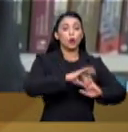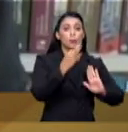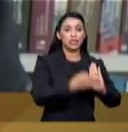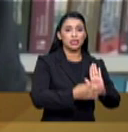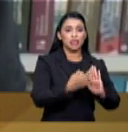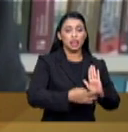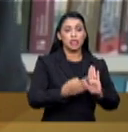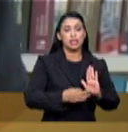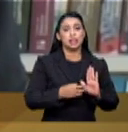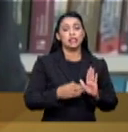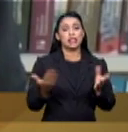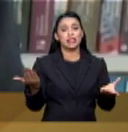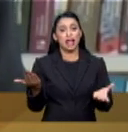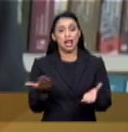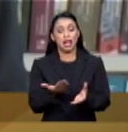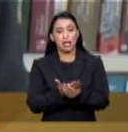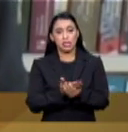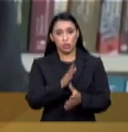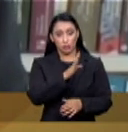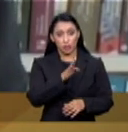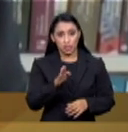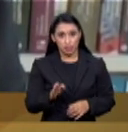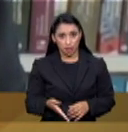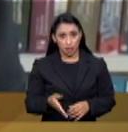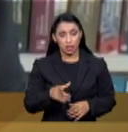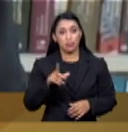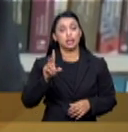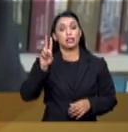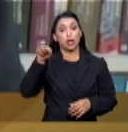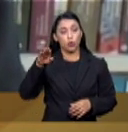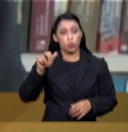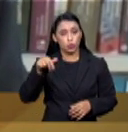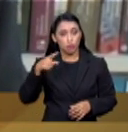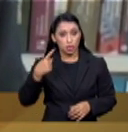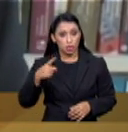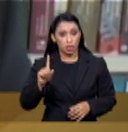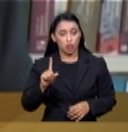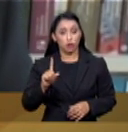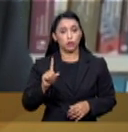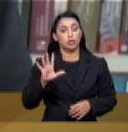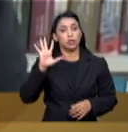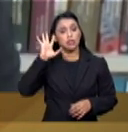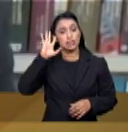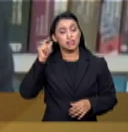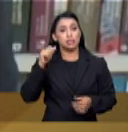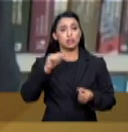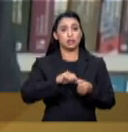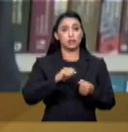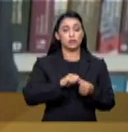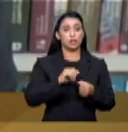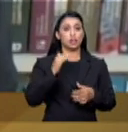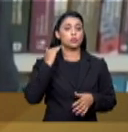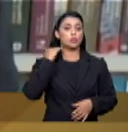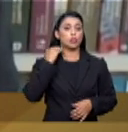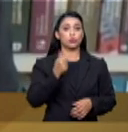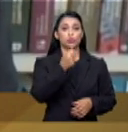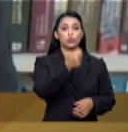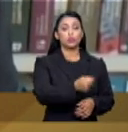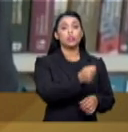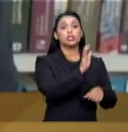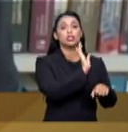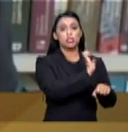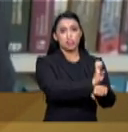ações rescisórias ajuizadas pela União diante de decisões proferidas pelo juiz